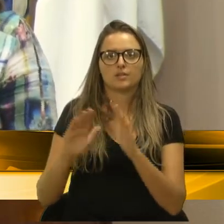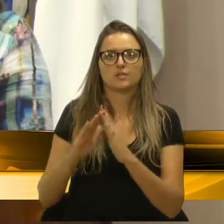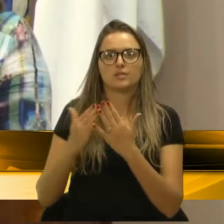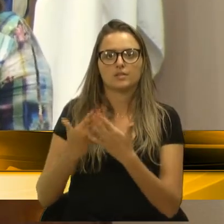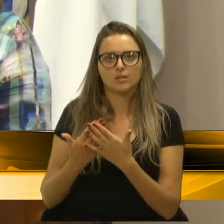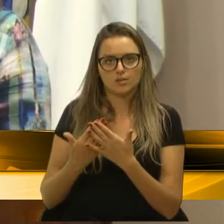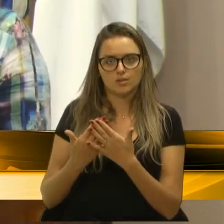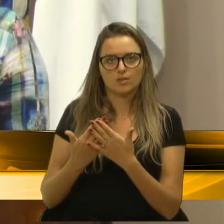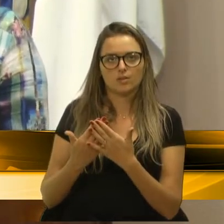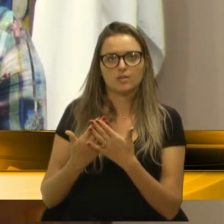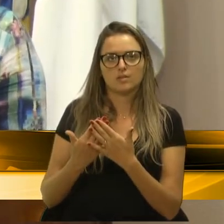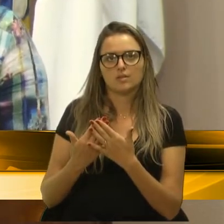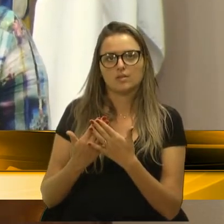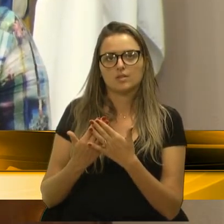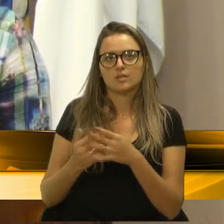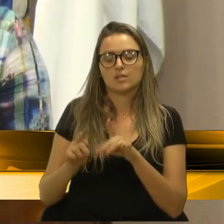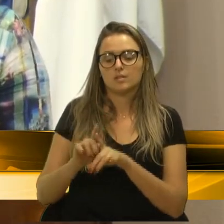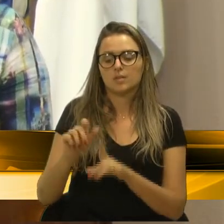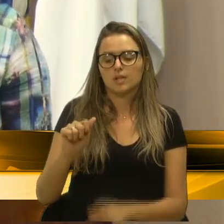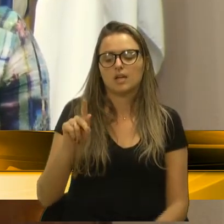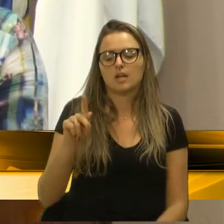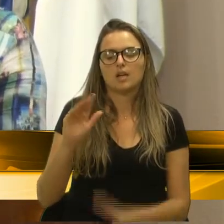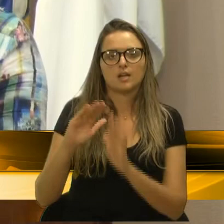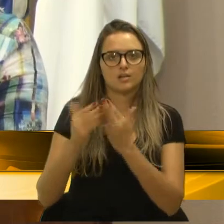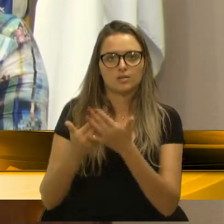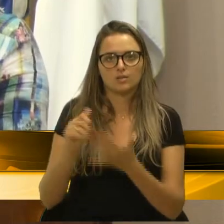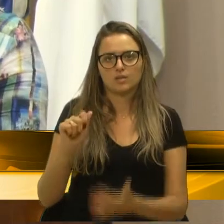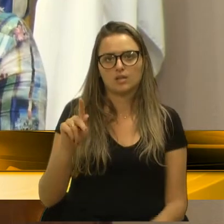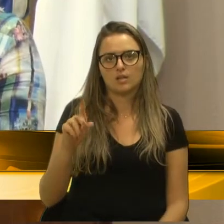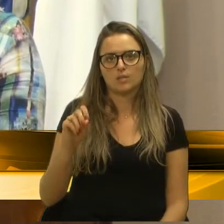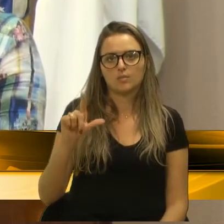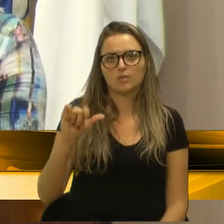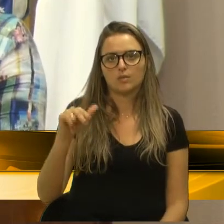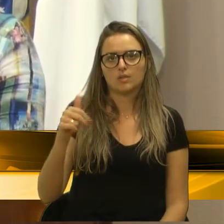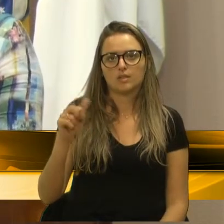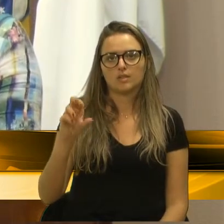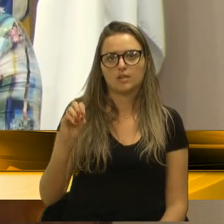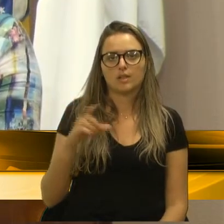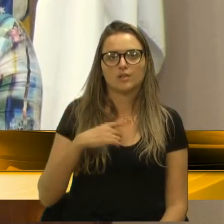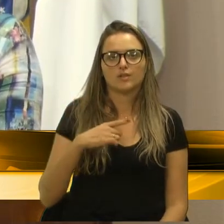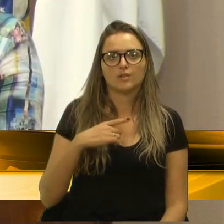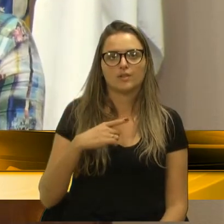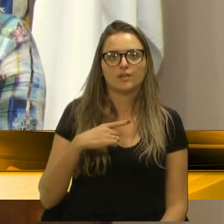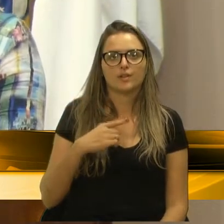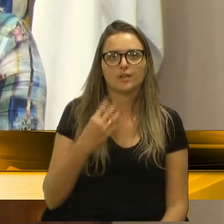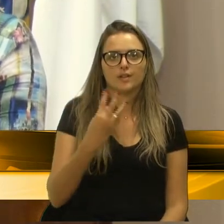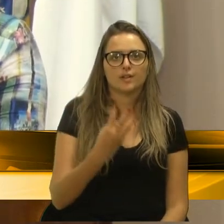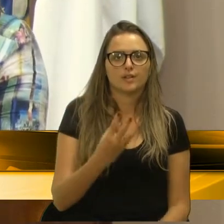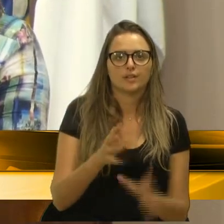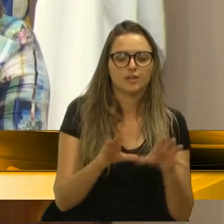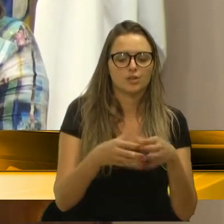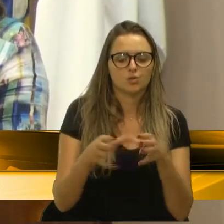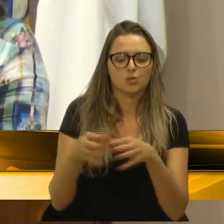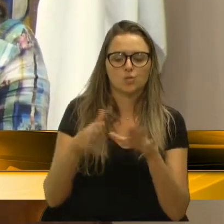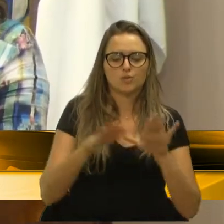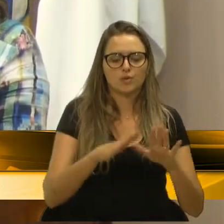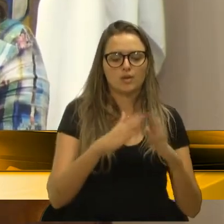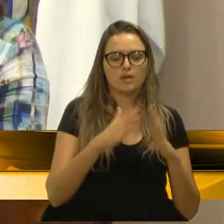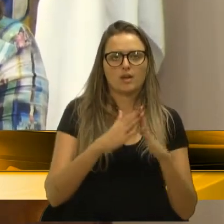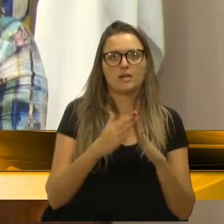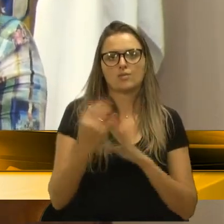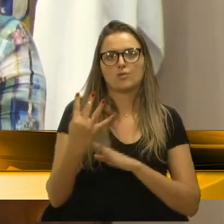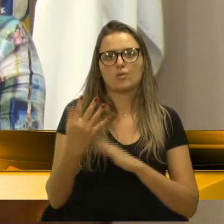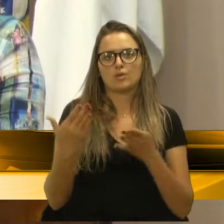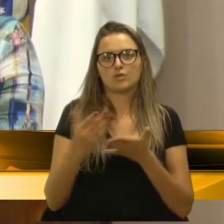gente sabe que, como eu falei, o Apolinário aqui, só hoje, se teve 3 turmas que ficaram em casa, mais 4 que já